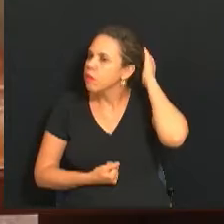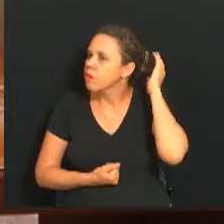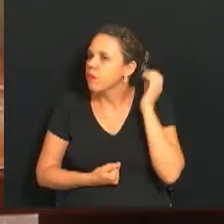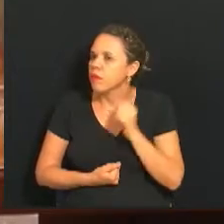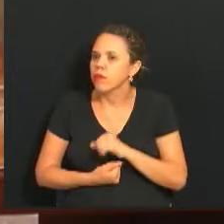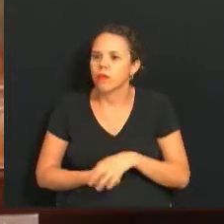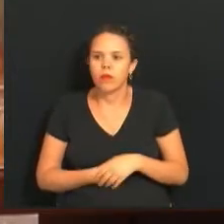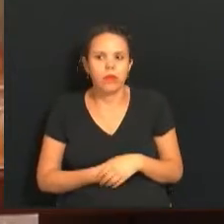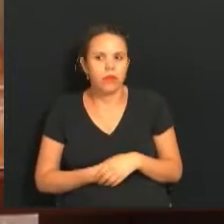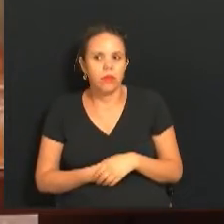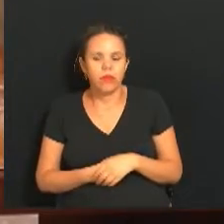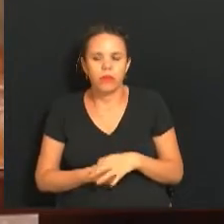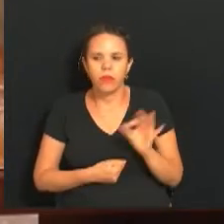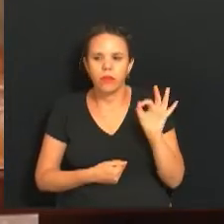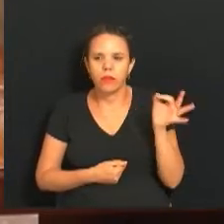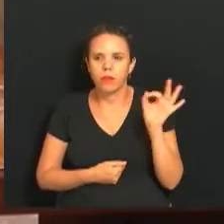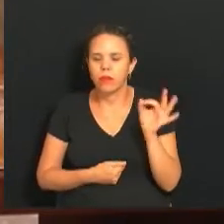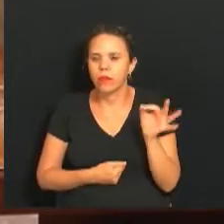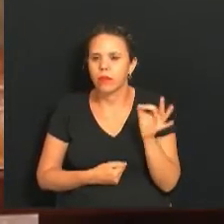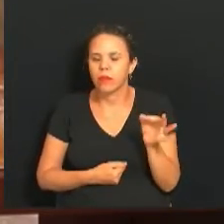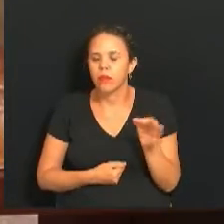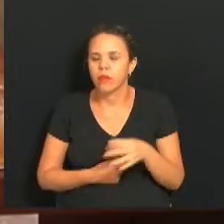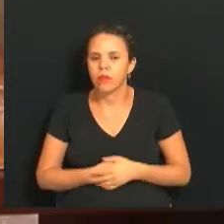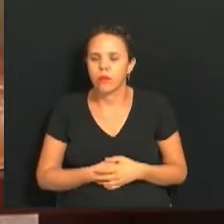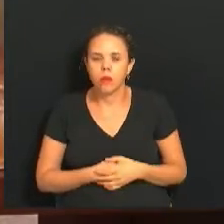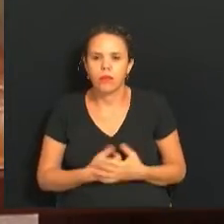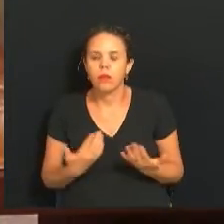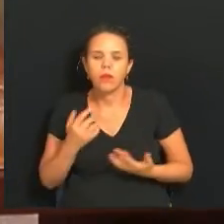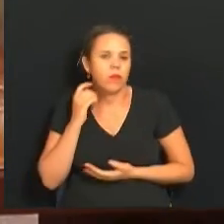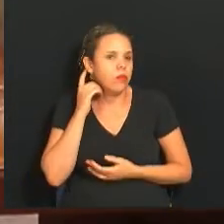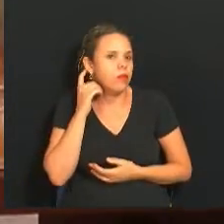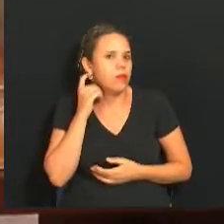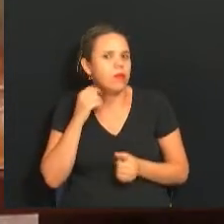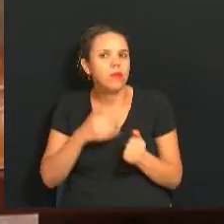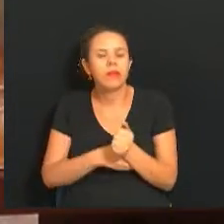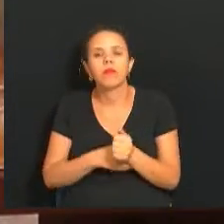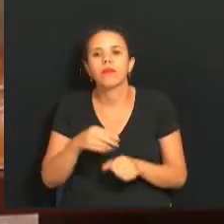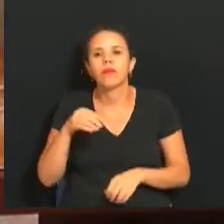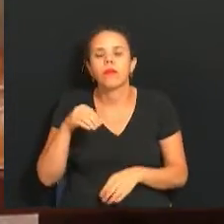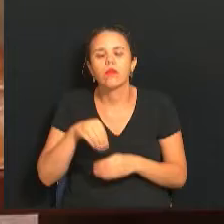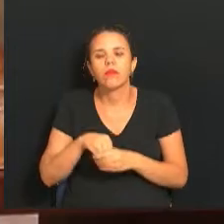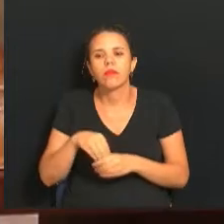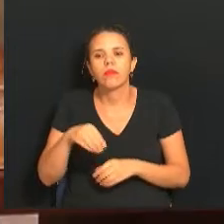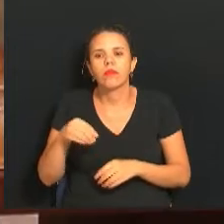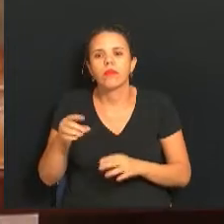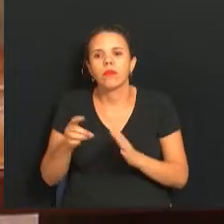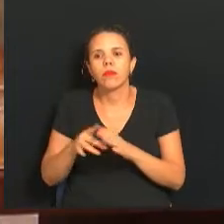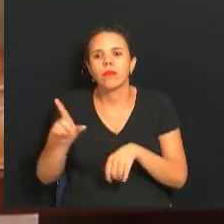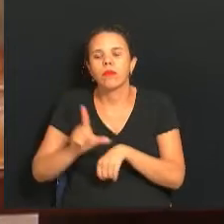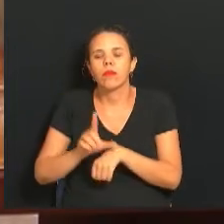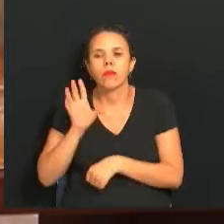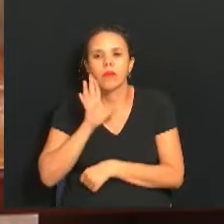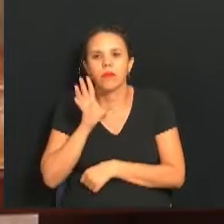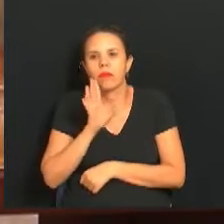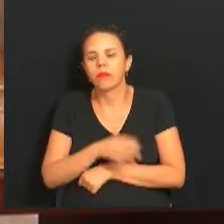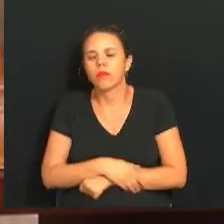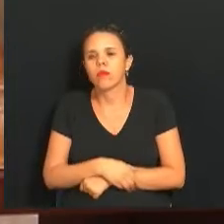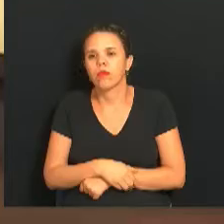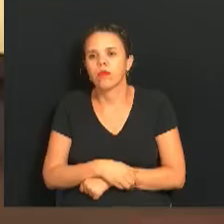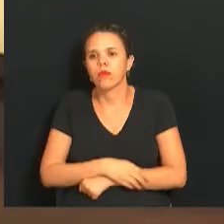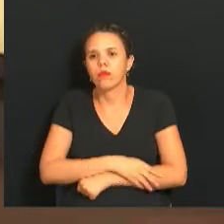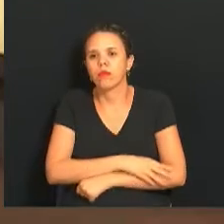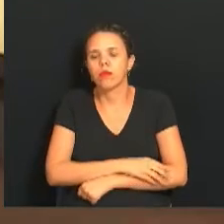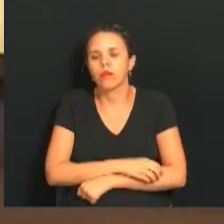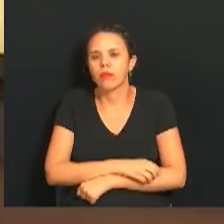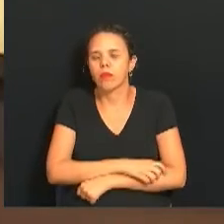diferença, com certeza, absoluta. Agora, qual é o segredo para montar uma vitrine bacana?